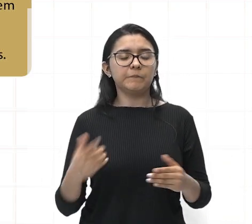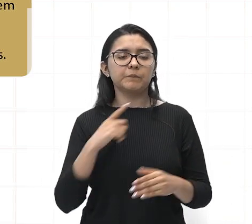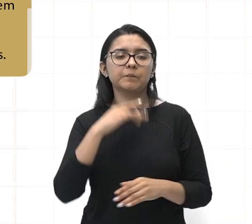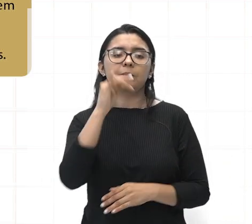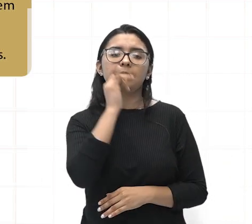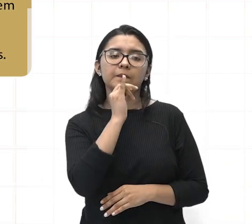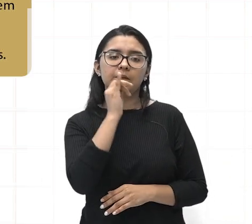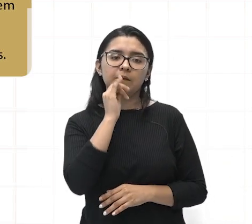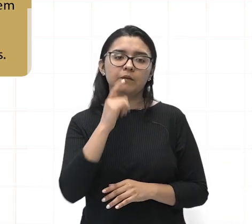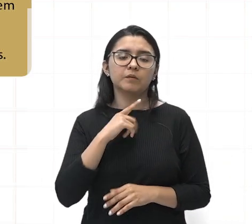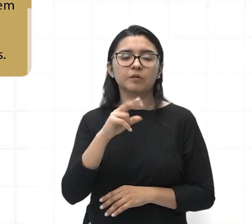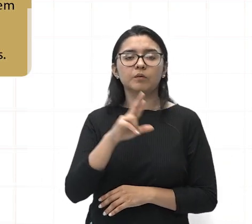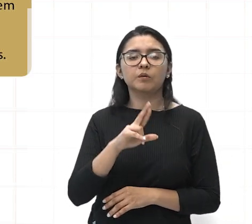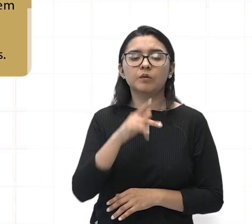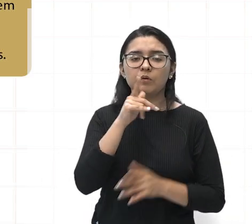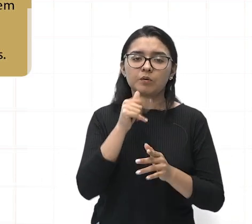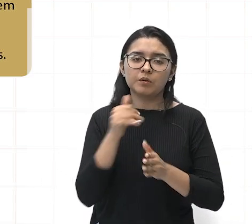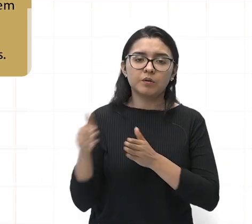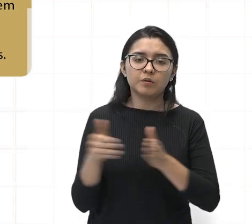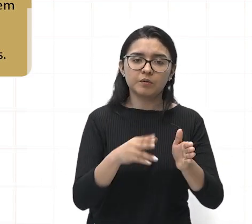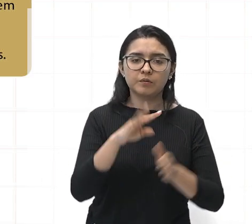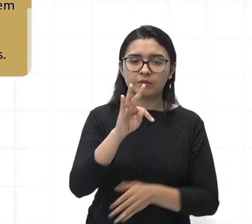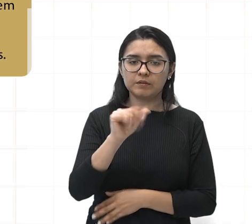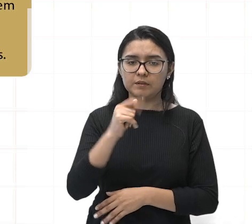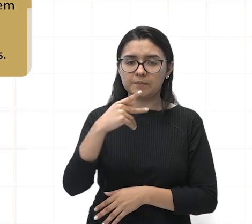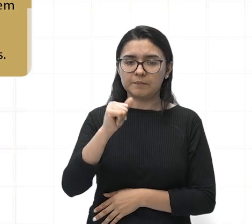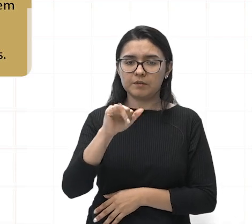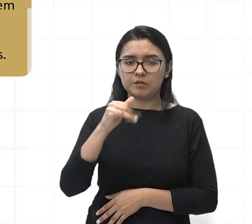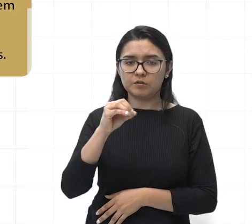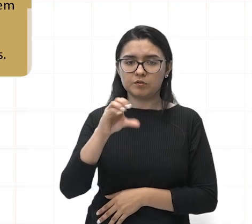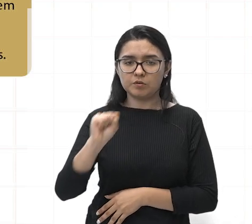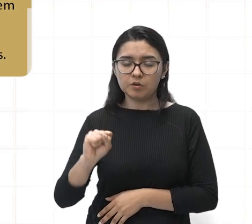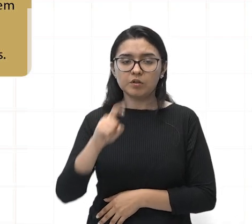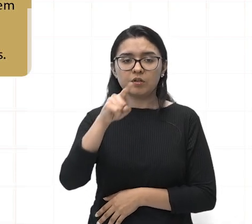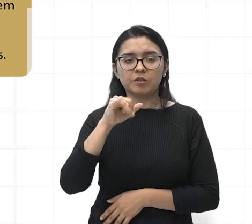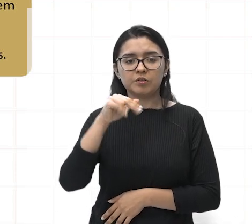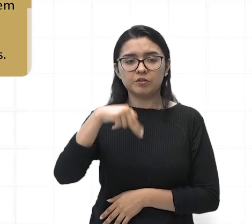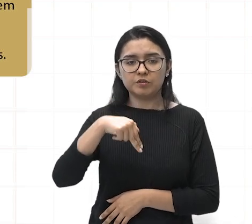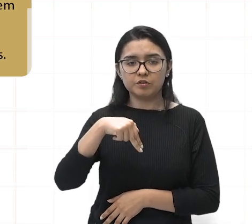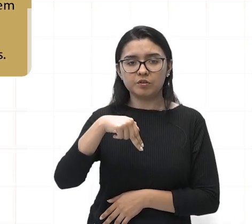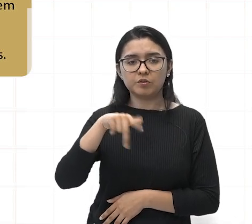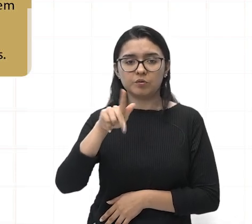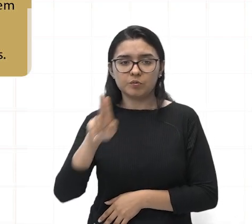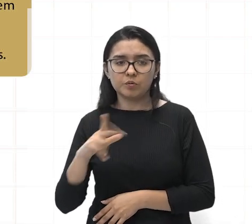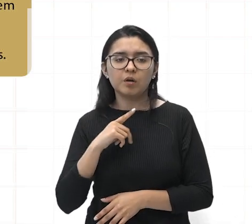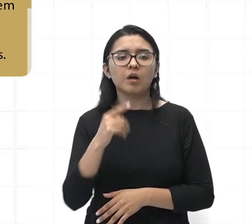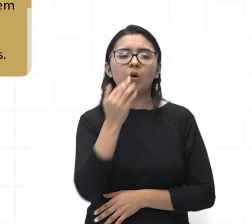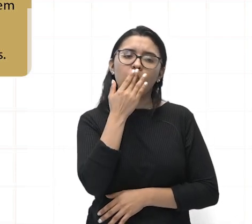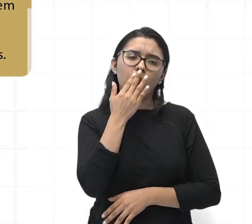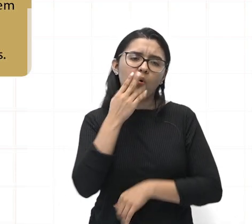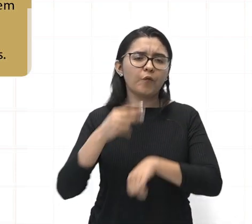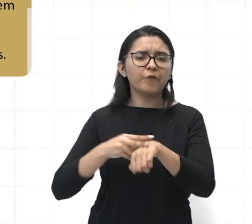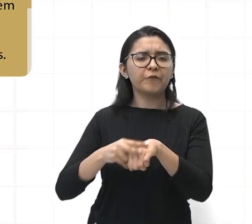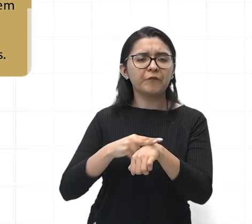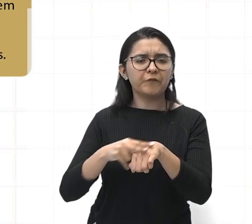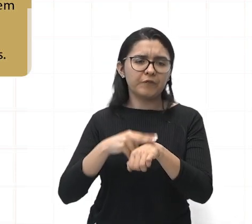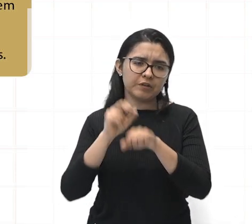como exemplo o rio Tapajós e o rio Xingu. Esses rios, eles têm a cor esverdeada,